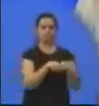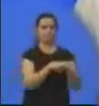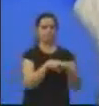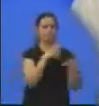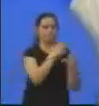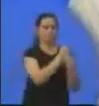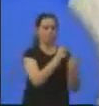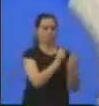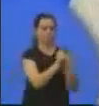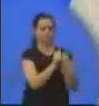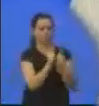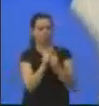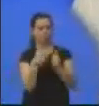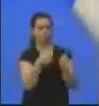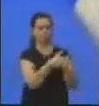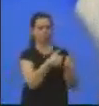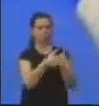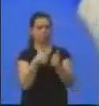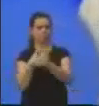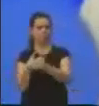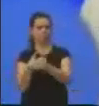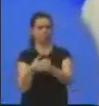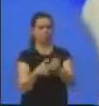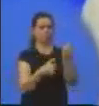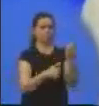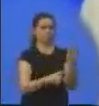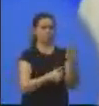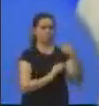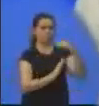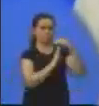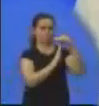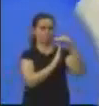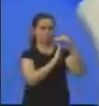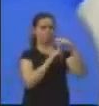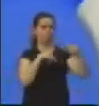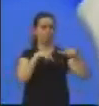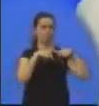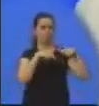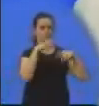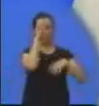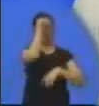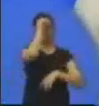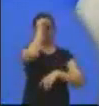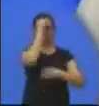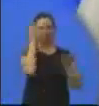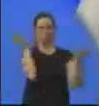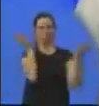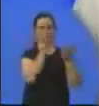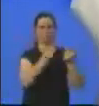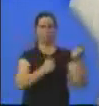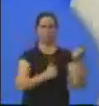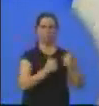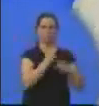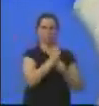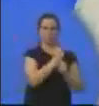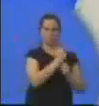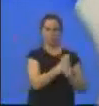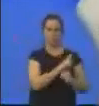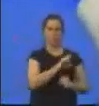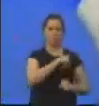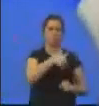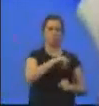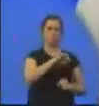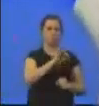vão se aproximando disso. Então, são os 3 limites que nós vamos trabalhar um pouquinho. Então, primeiro vamos calcular o